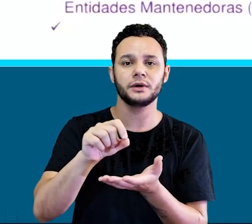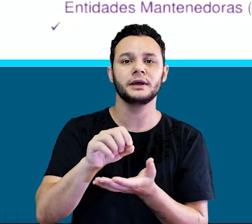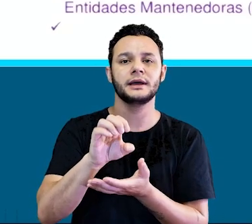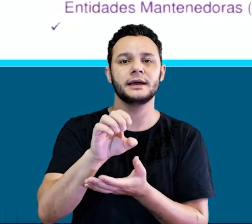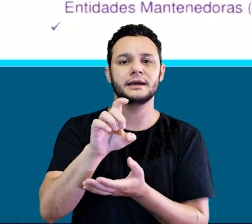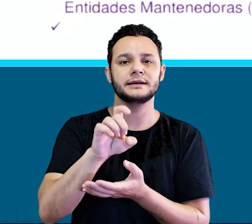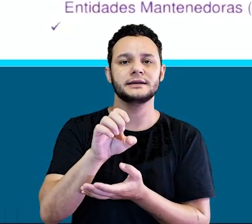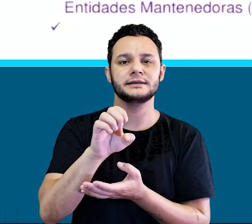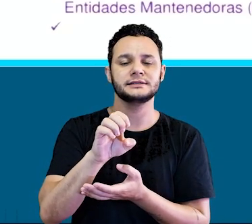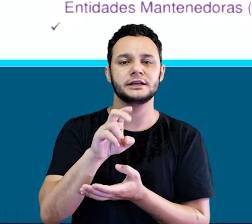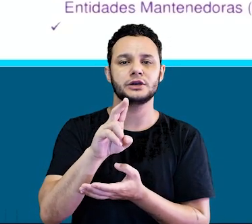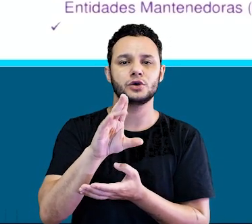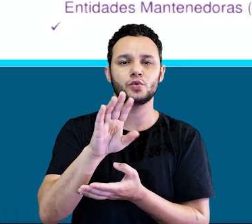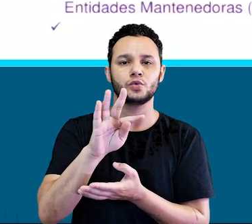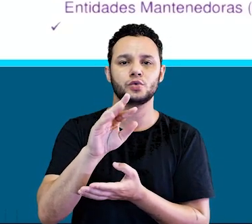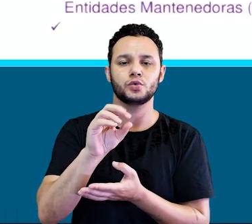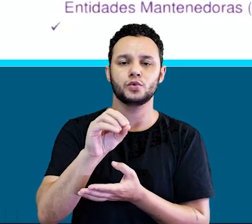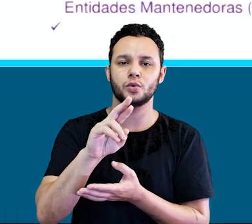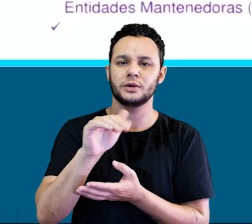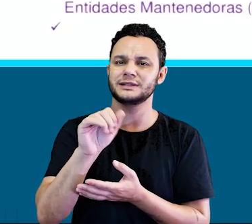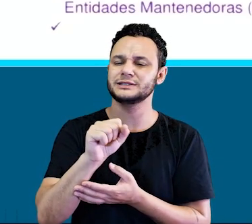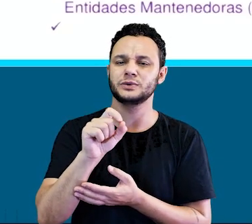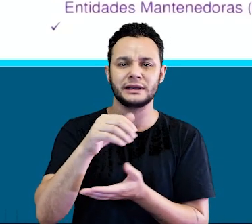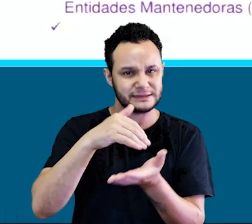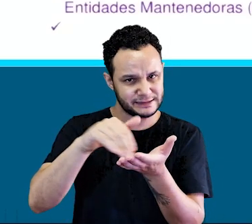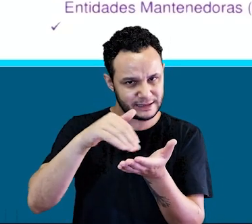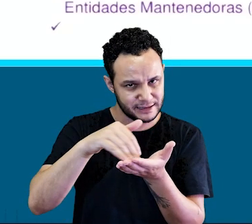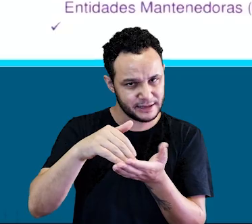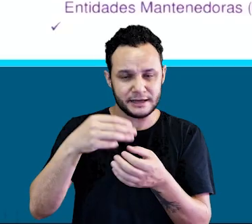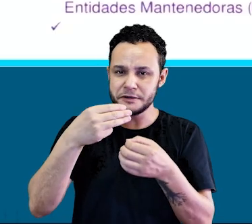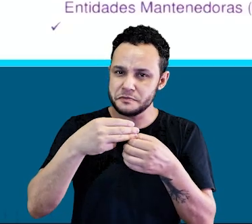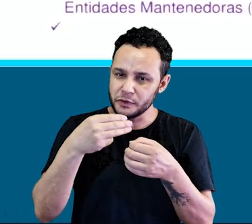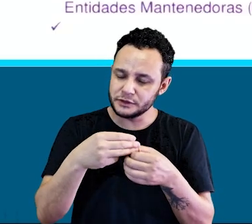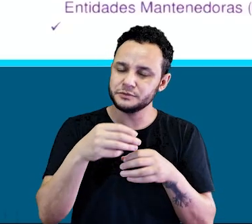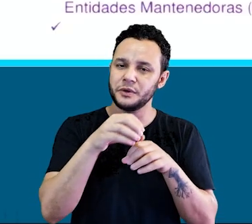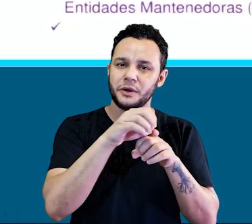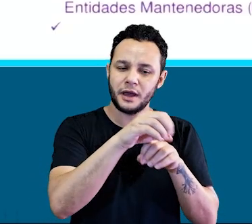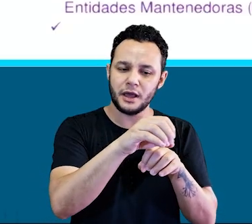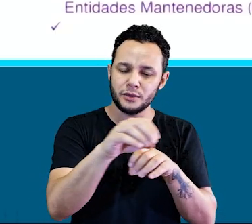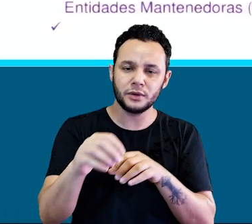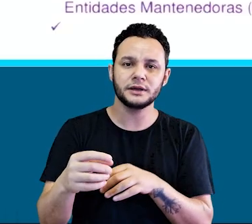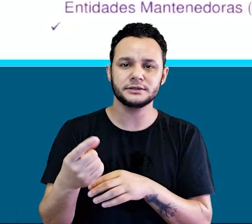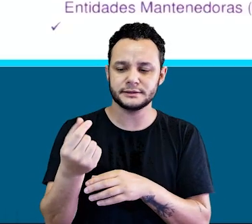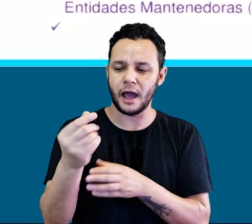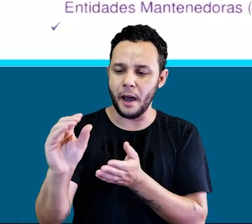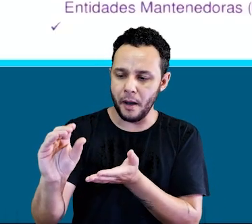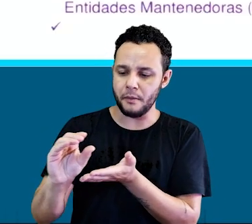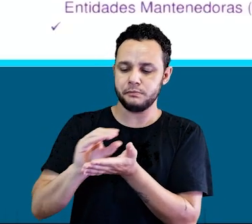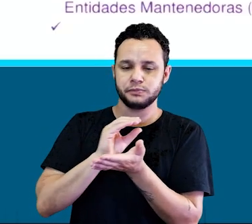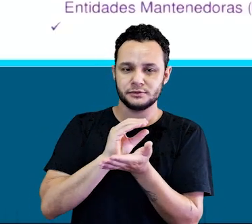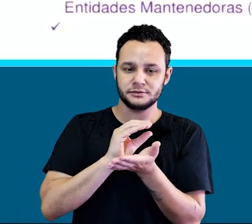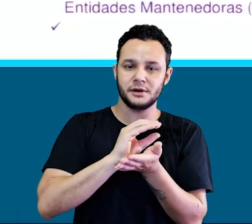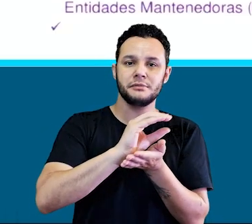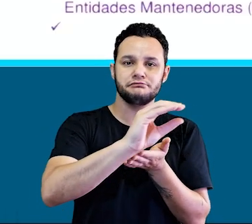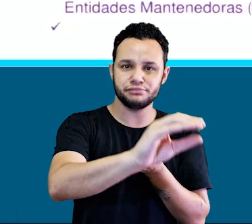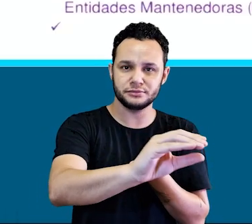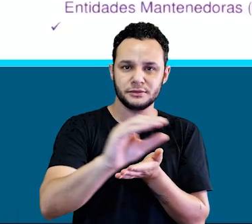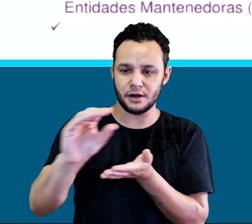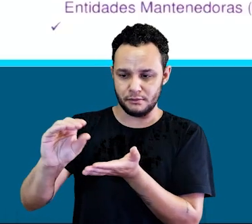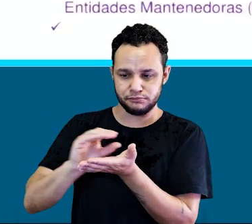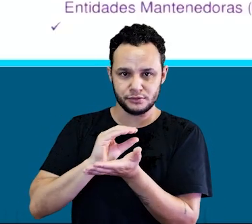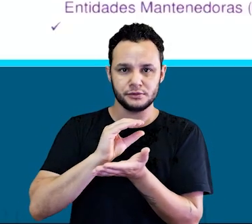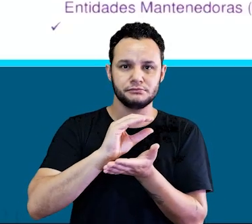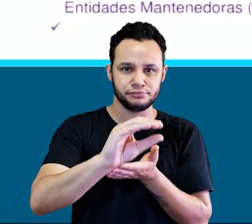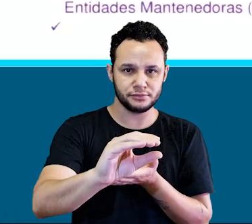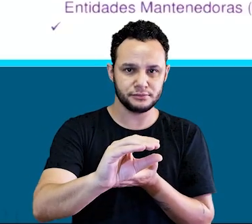executoras. Nesse caso, são as secretarias estaduais, municipais de educação, que vão receber, então, os recursos do